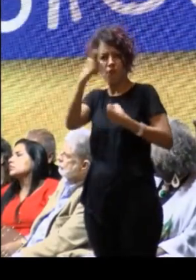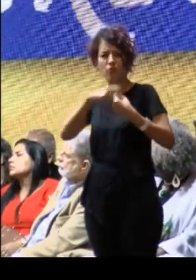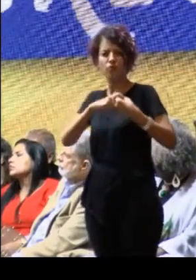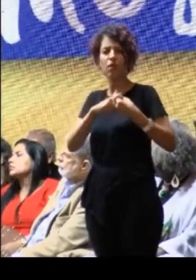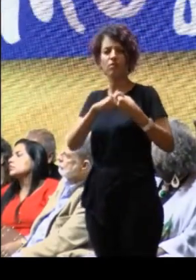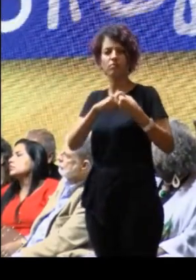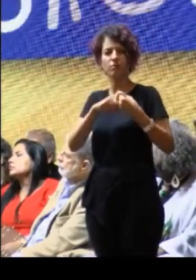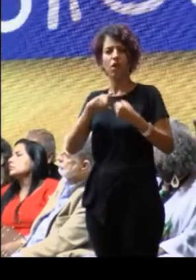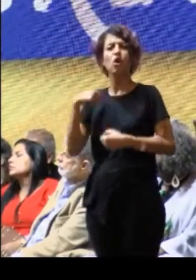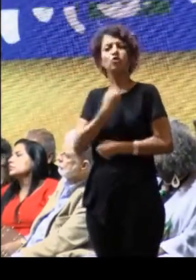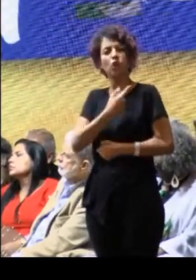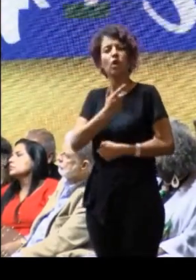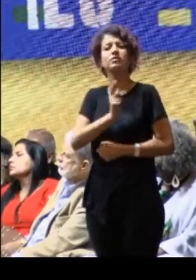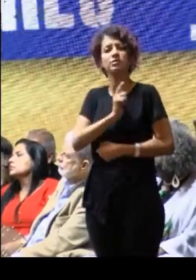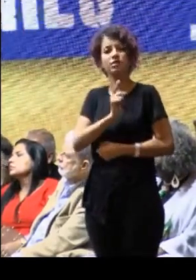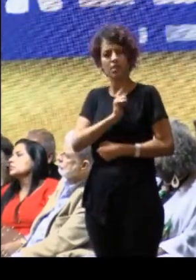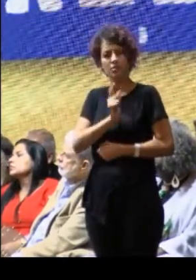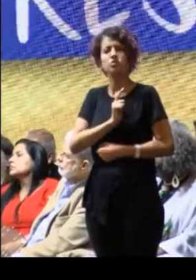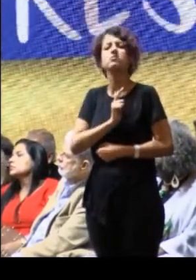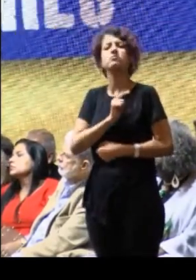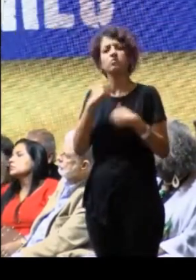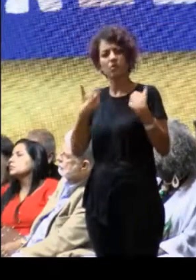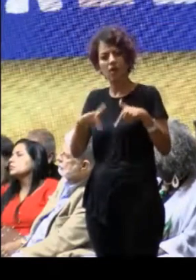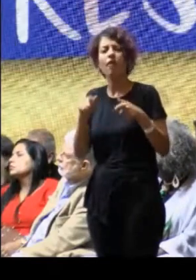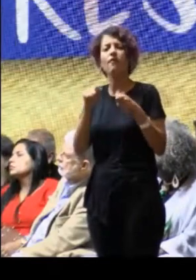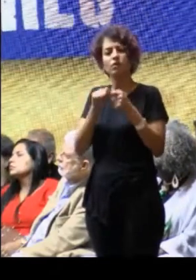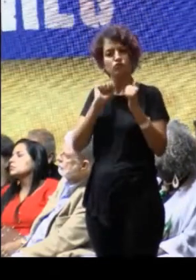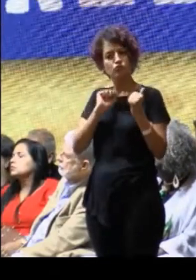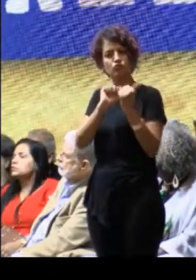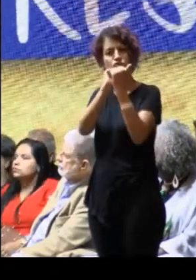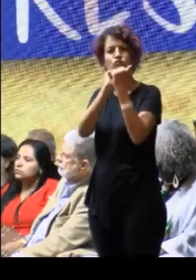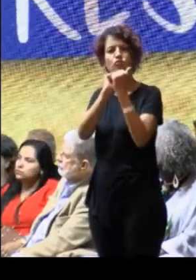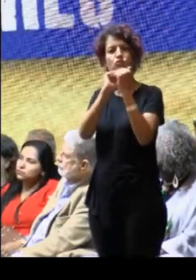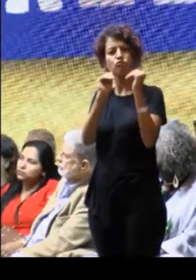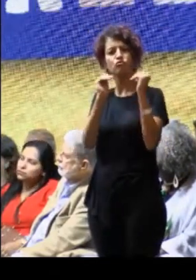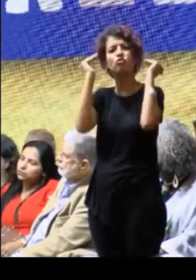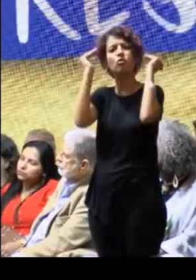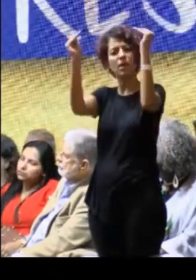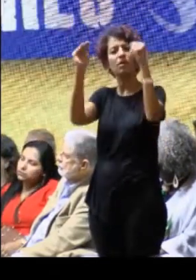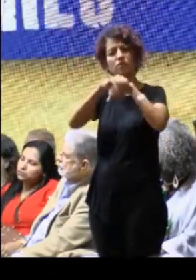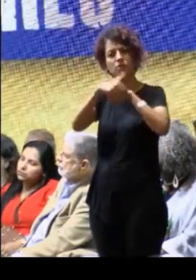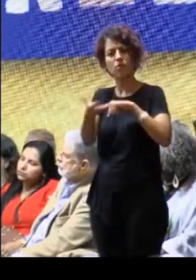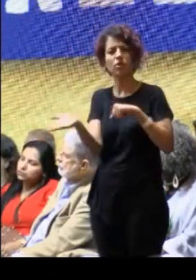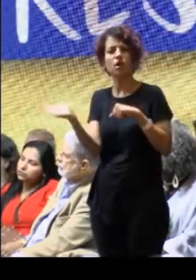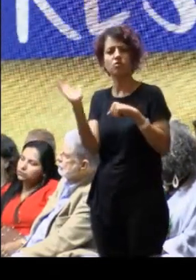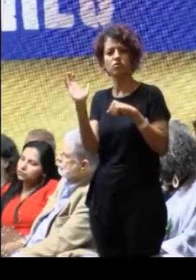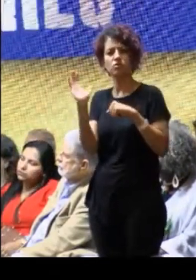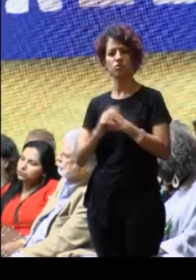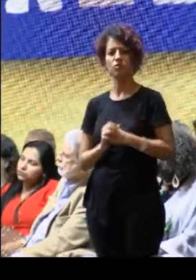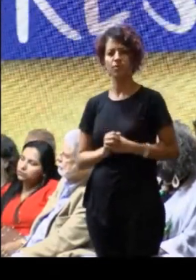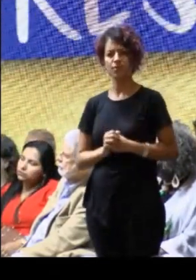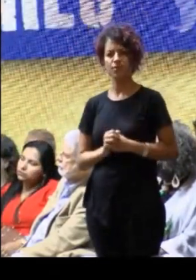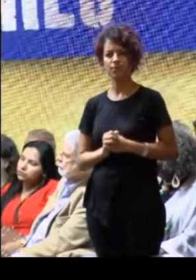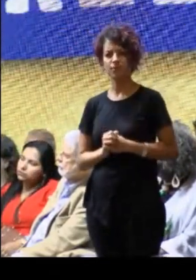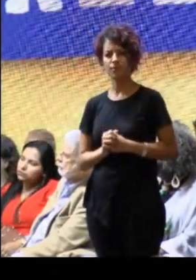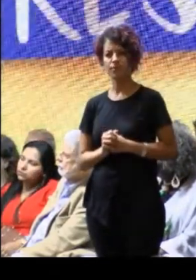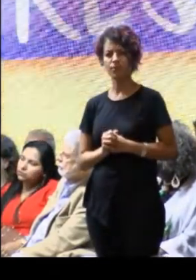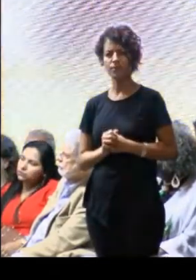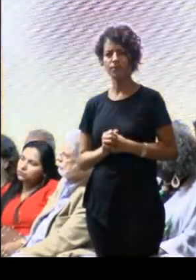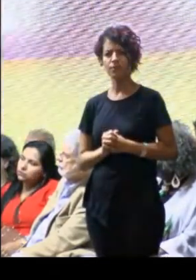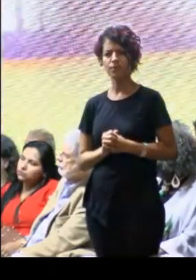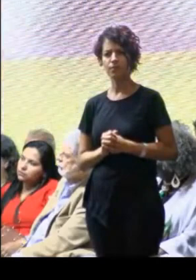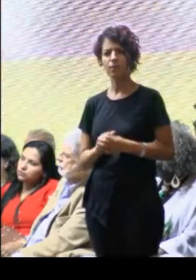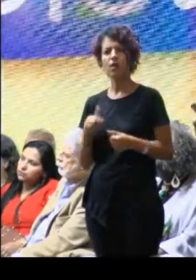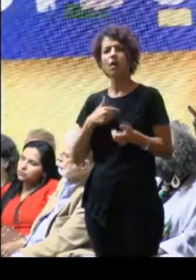de que temos de fazer juntos um Brasil soberano, democrático, justo para todos, eu quero